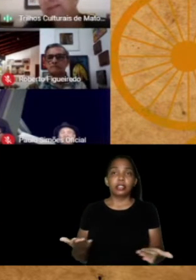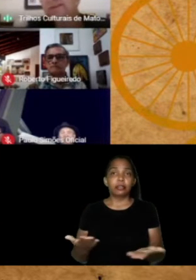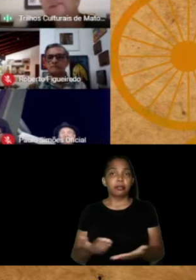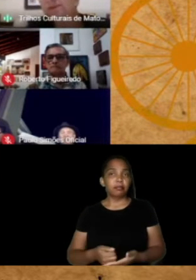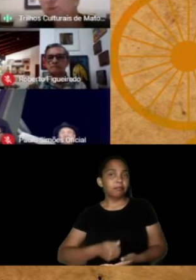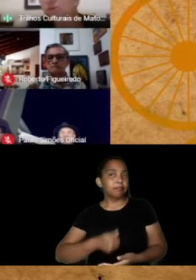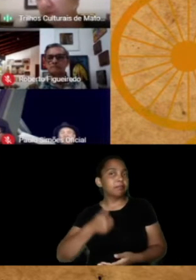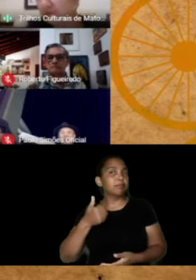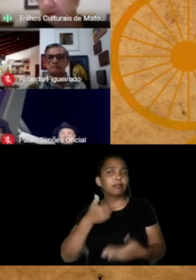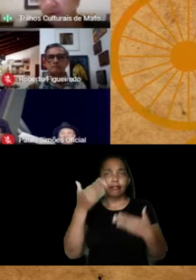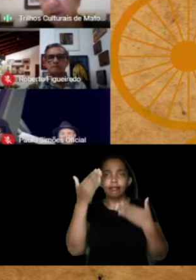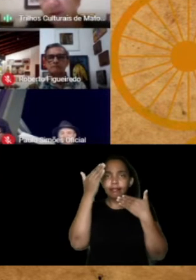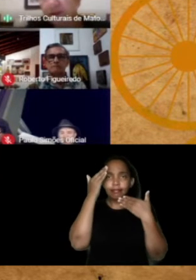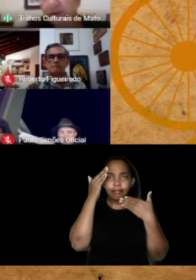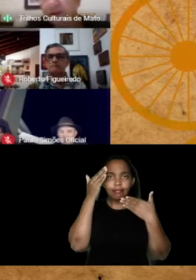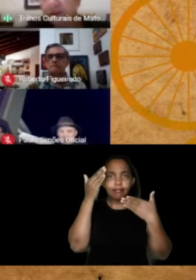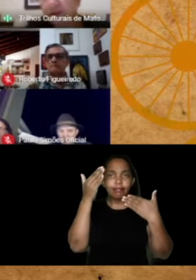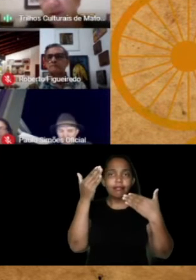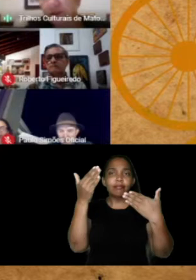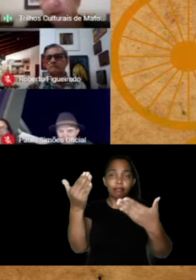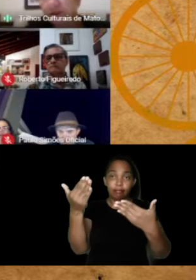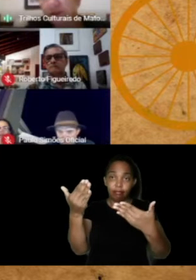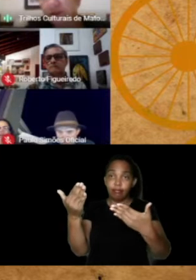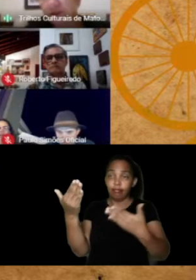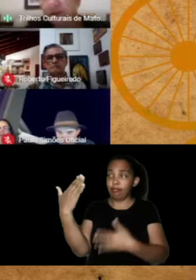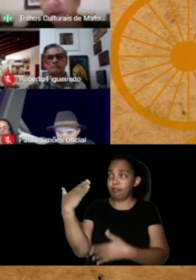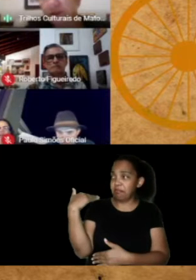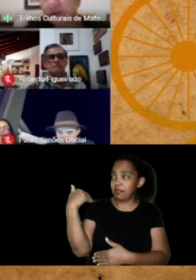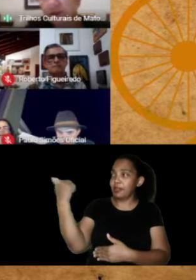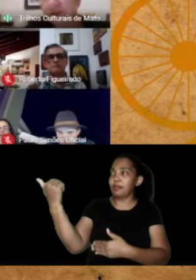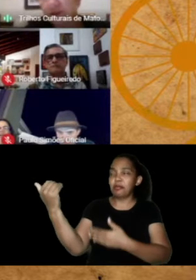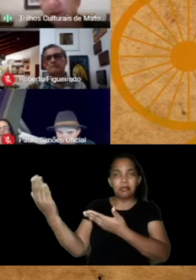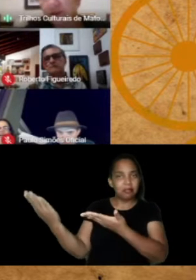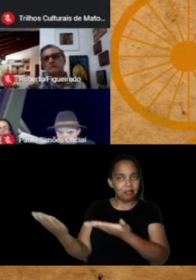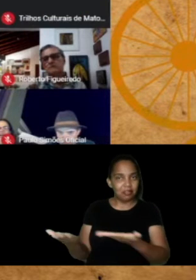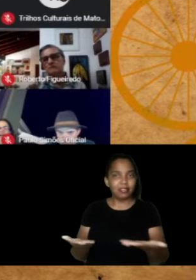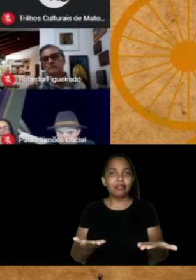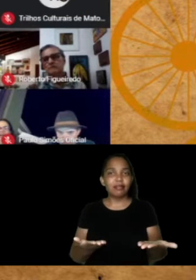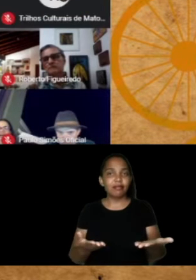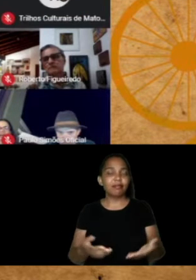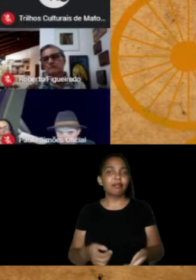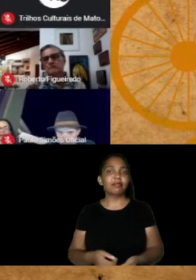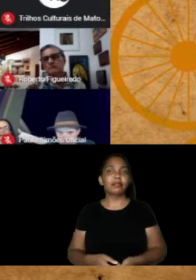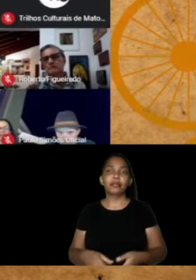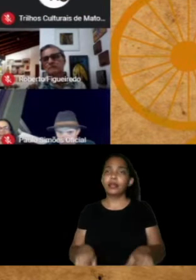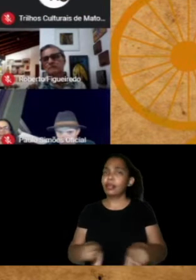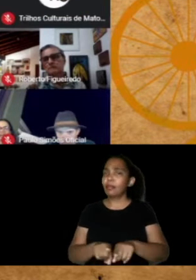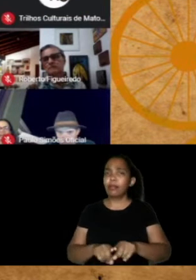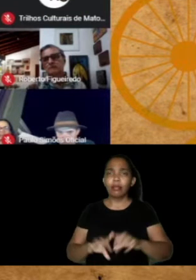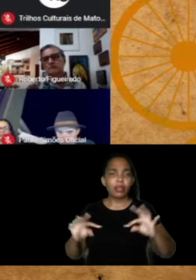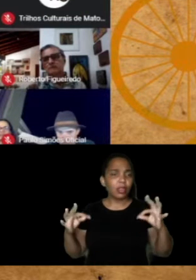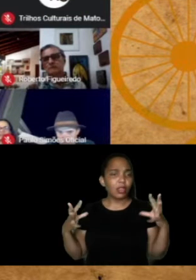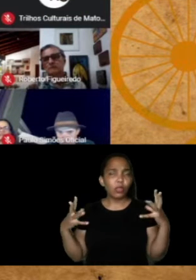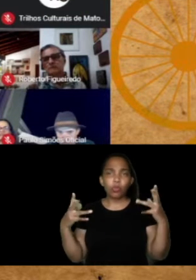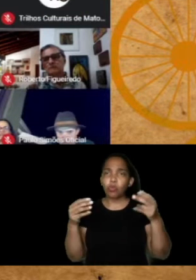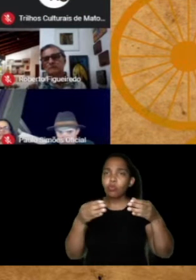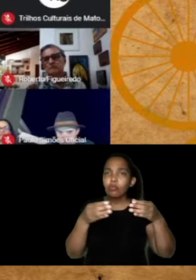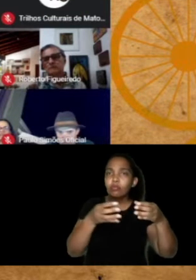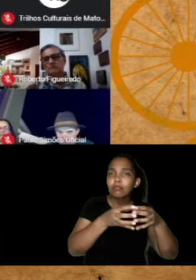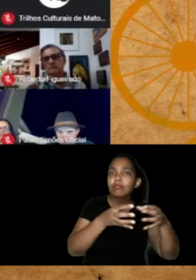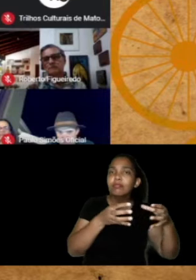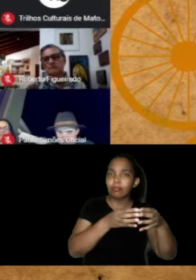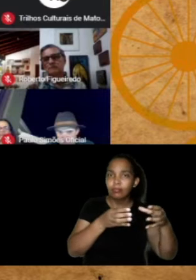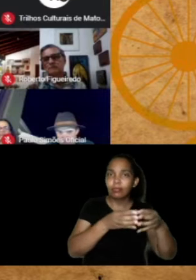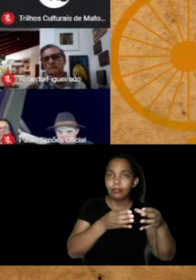primeiramente agradecer o convite, agradecer a todo o grupo, né, que